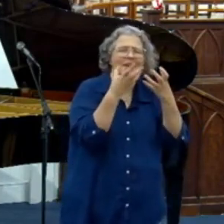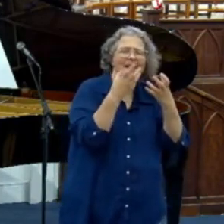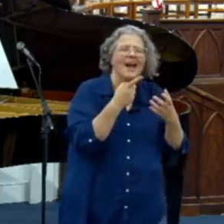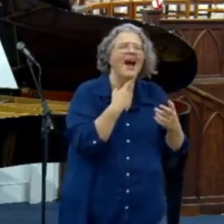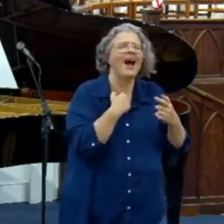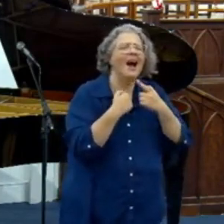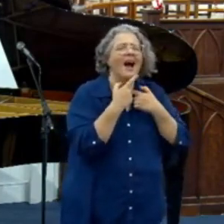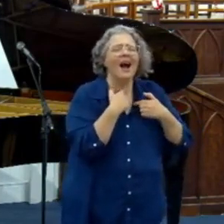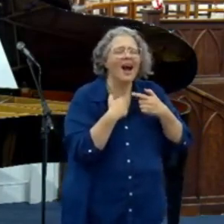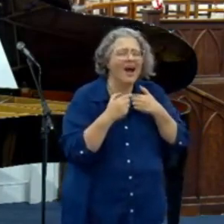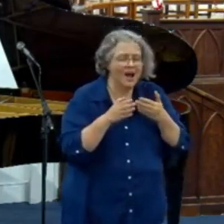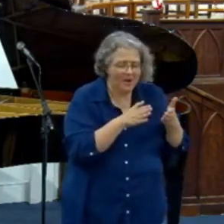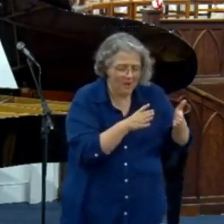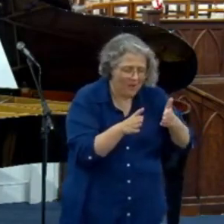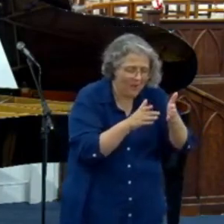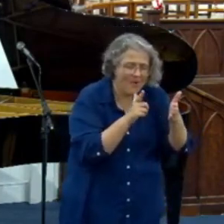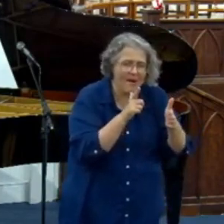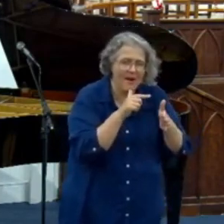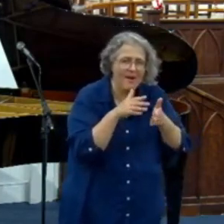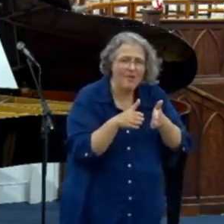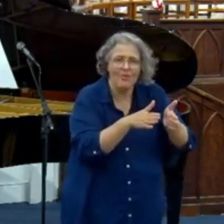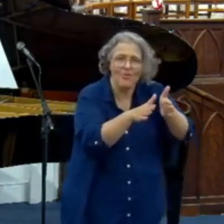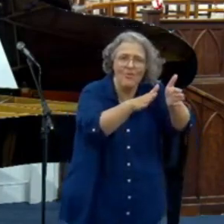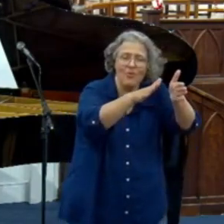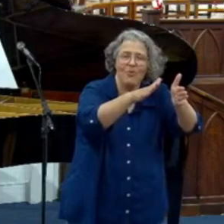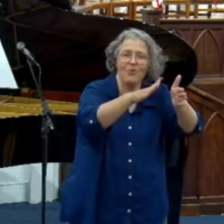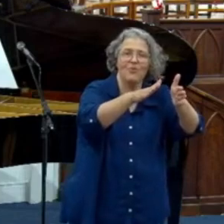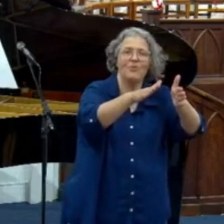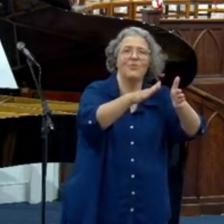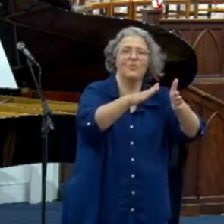desse jeito, como o guarda que espera amanhã,